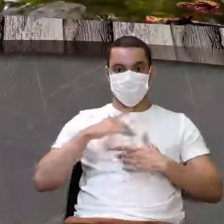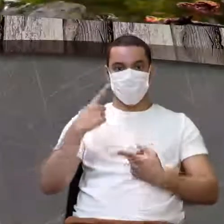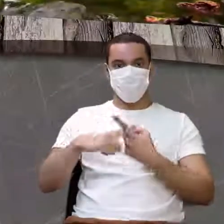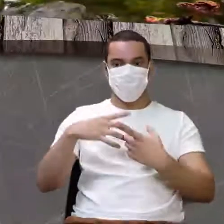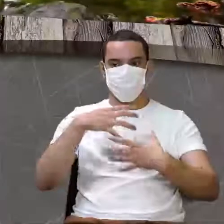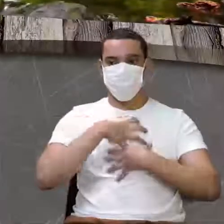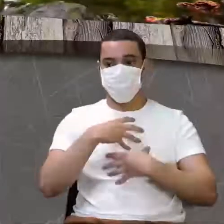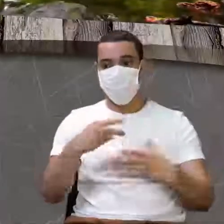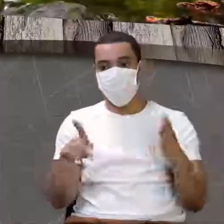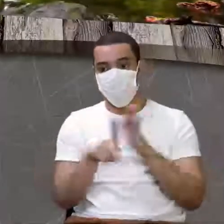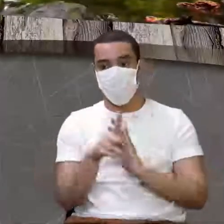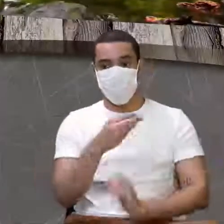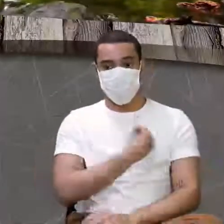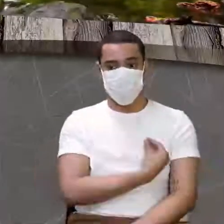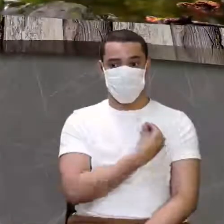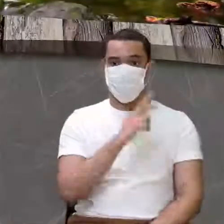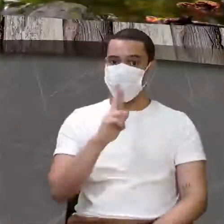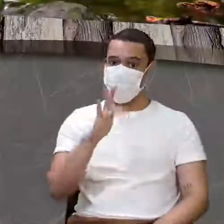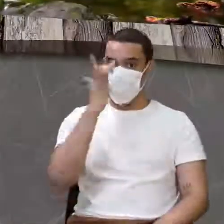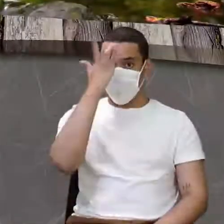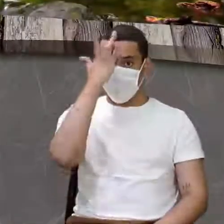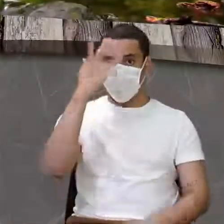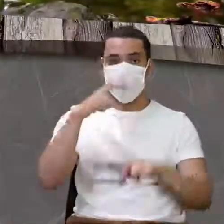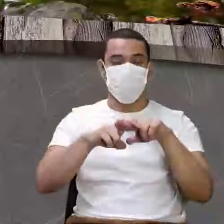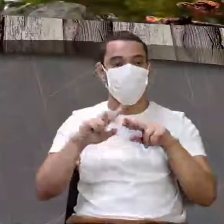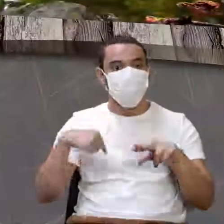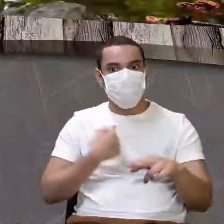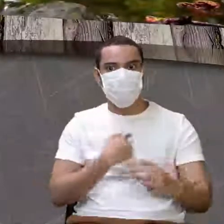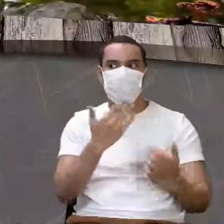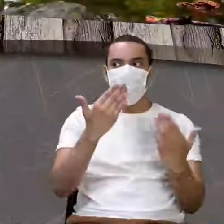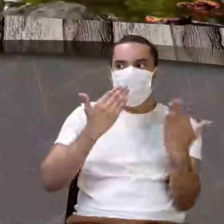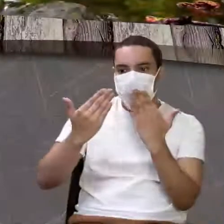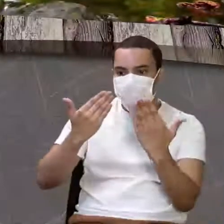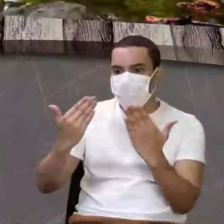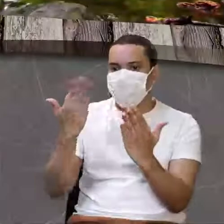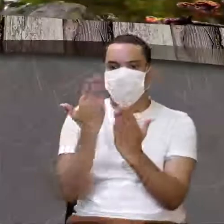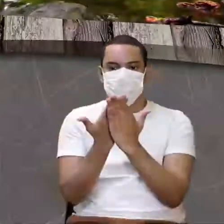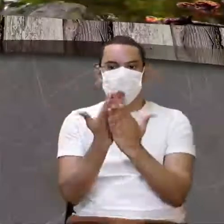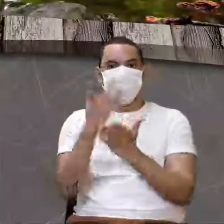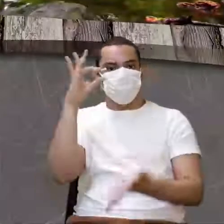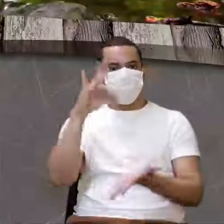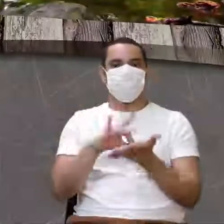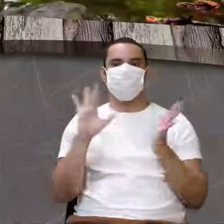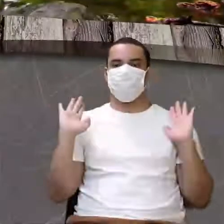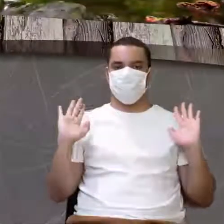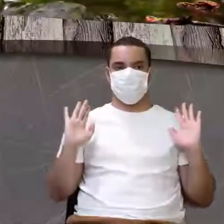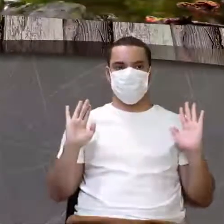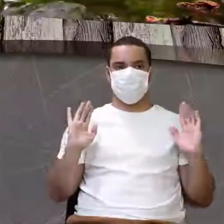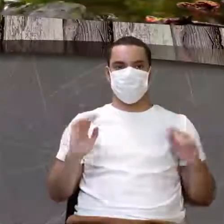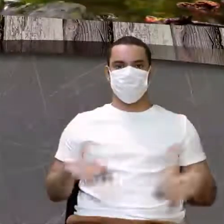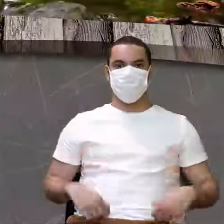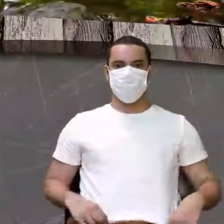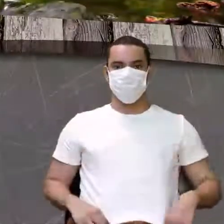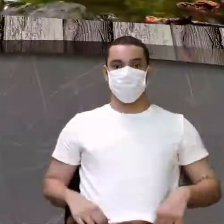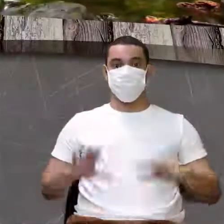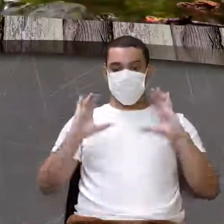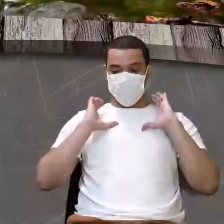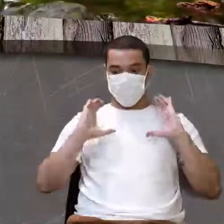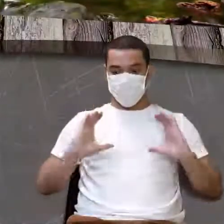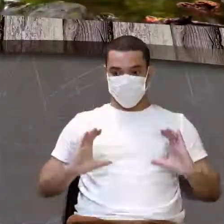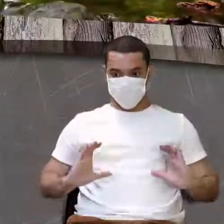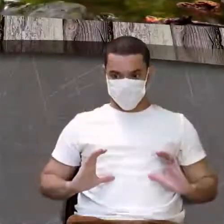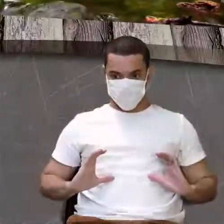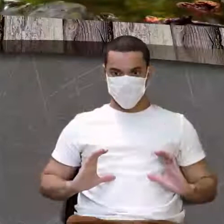de vida, já não é tão fácil. A gente precisa comparar e estudar muito, tá?